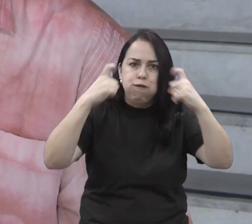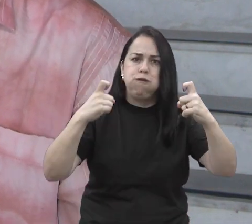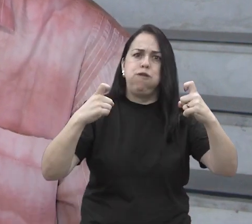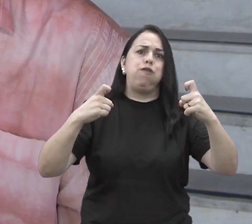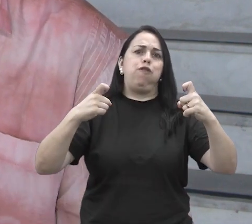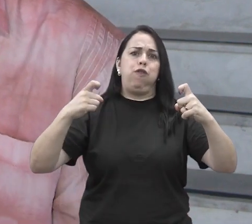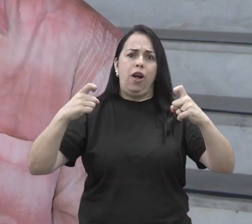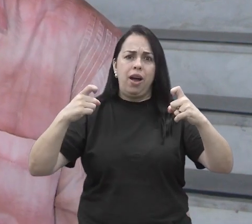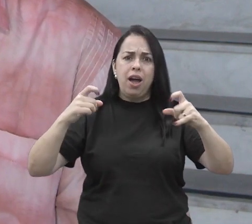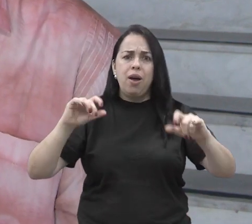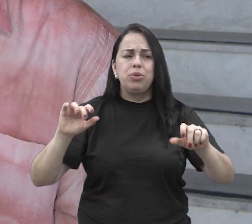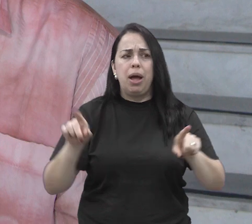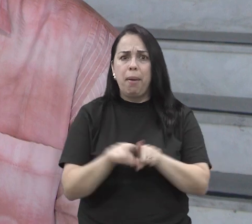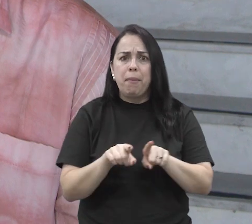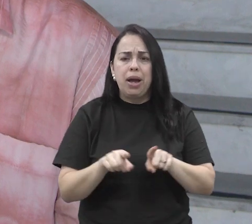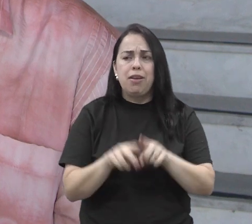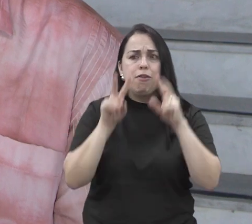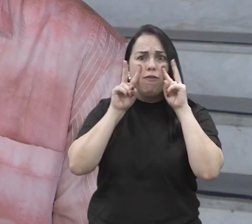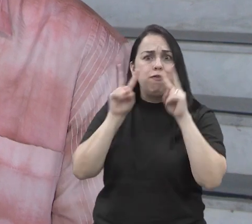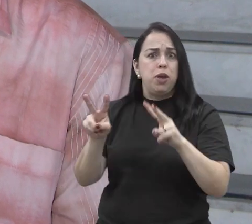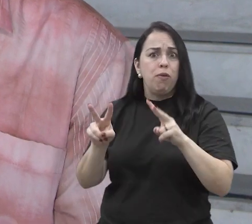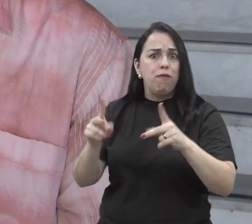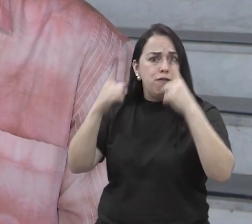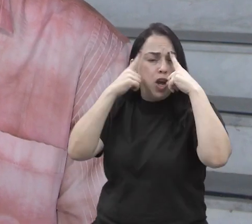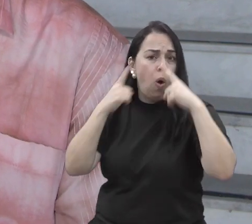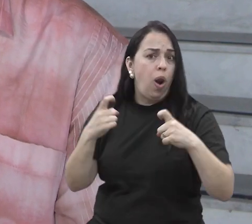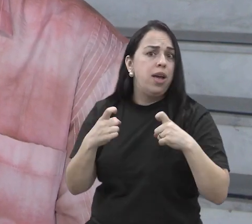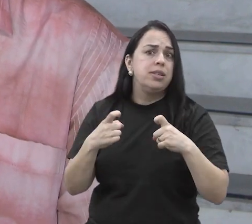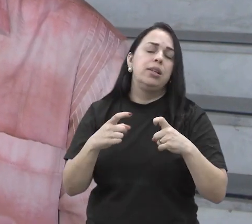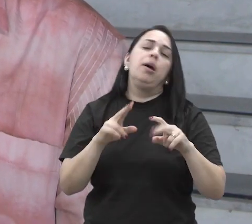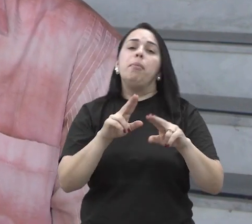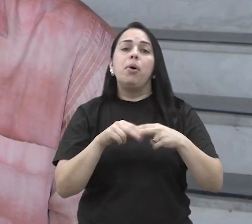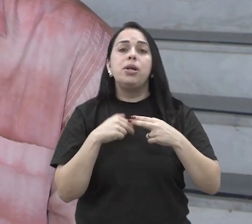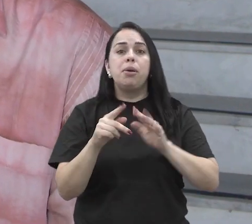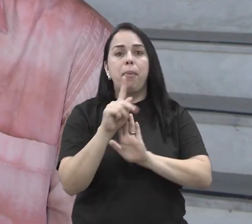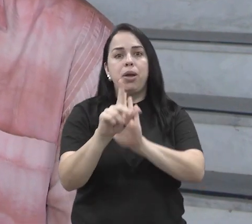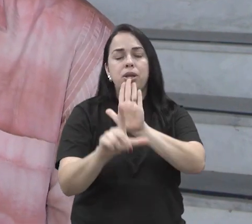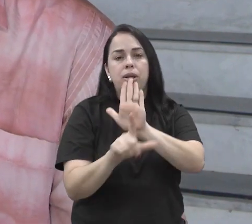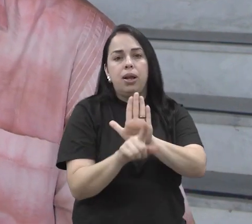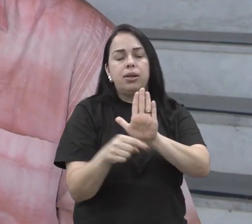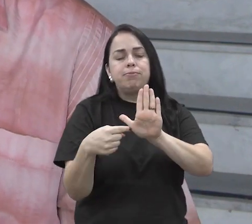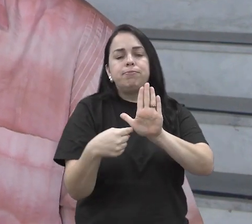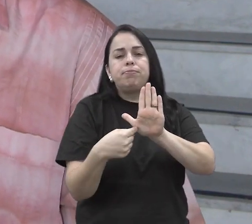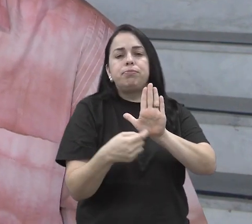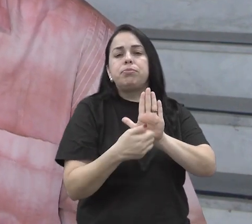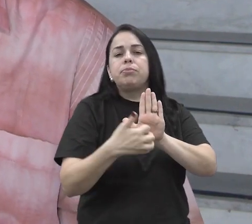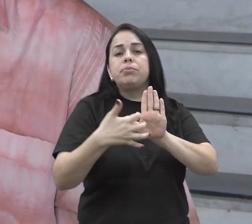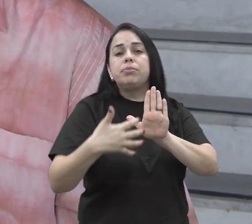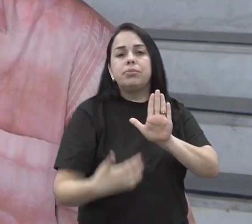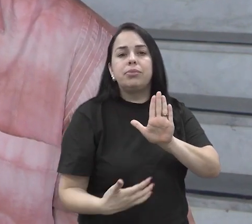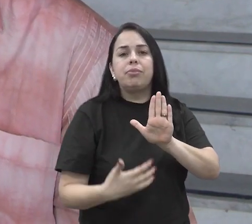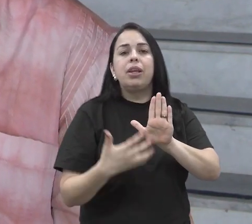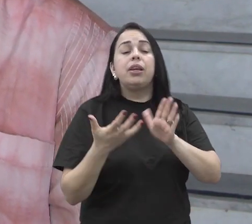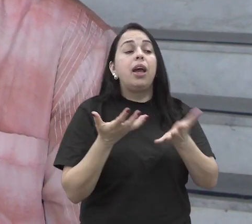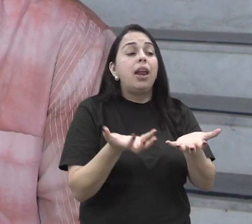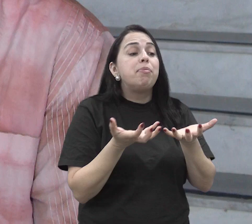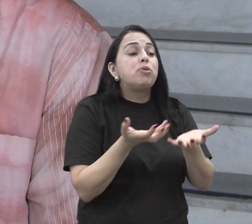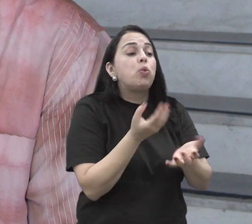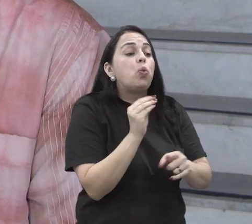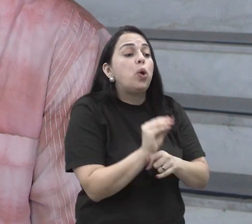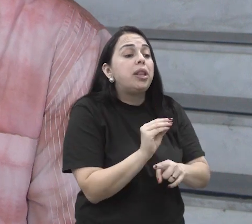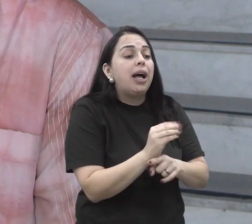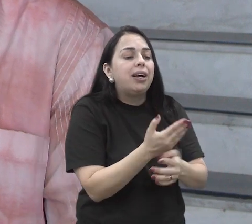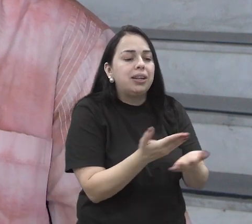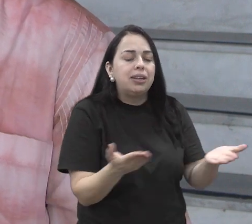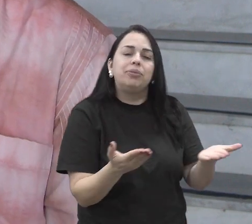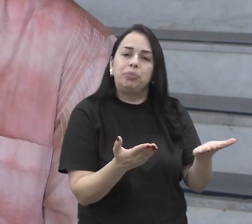brutalmente vivenciaram a violência. Então, este projeto, ele passa a dizer, nós queremos cuidar de